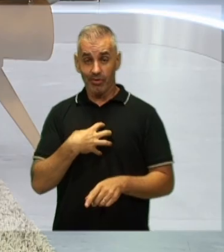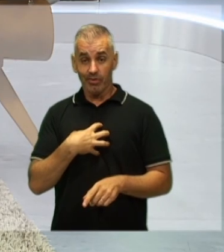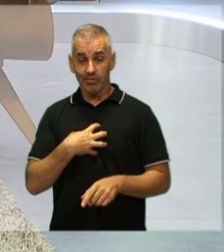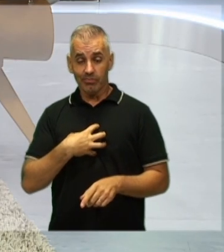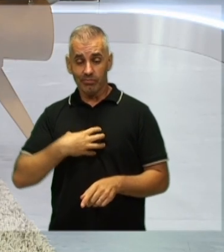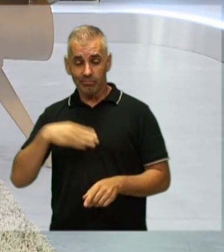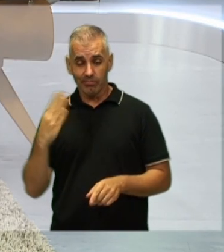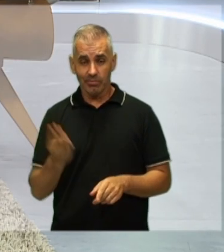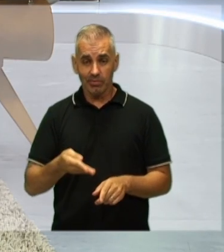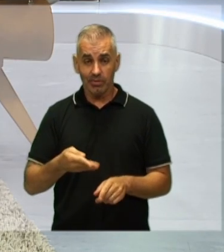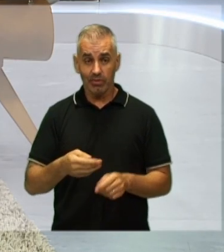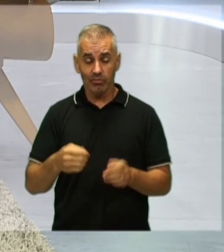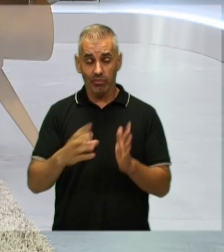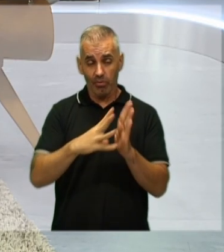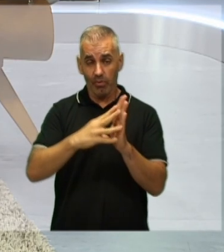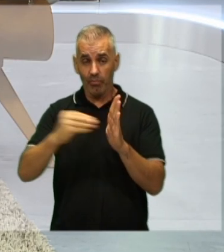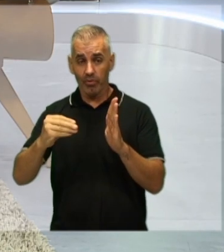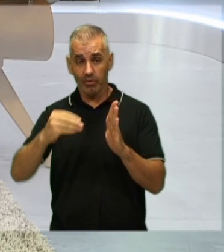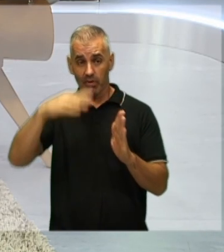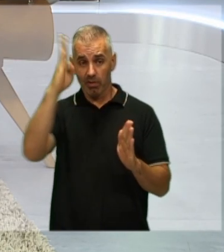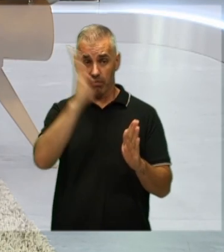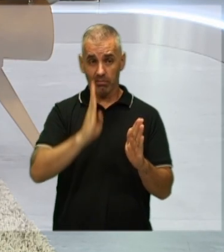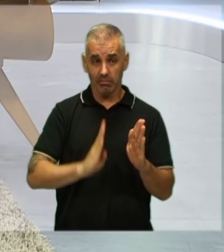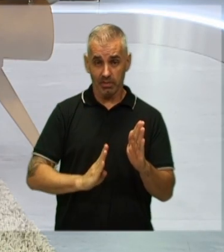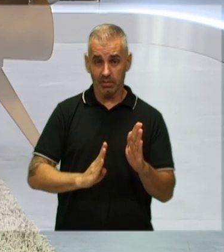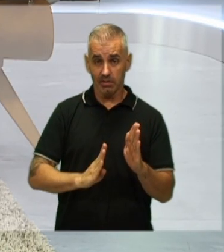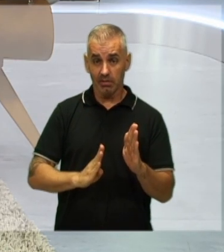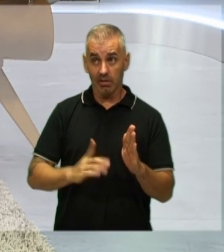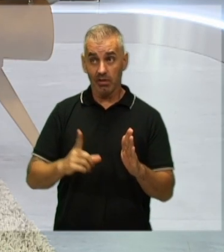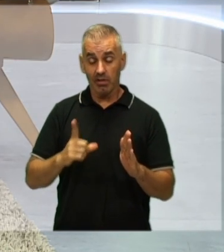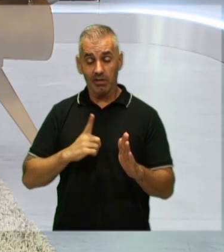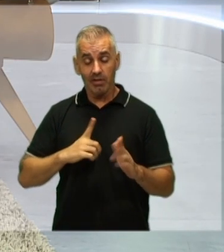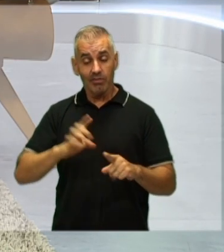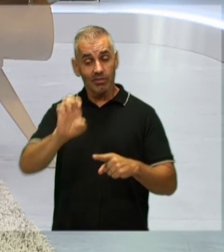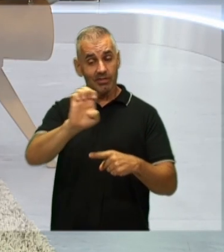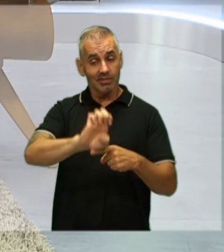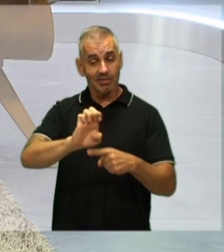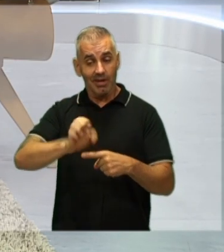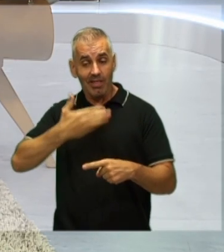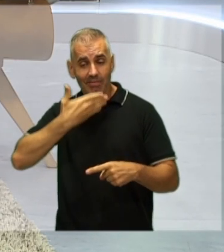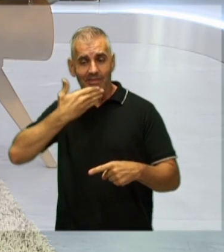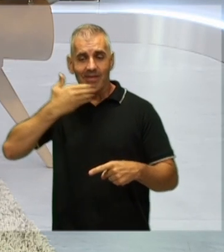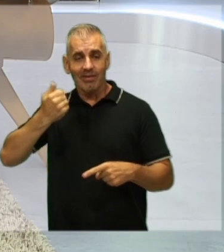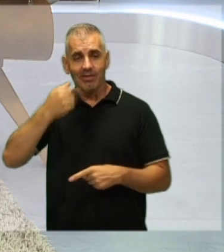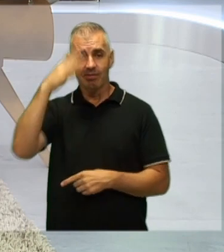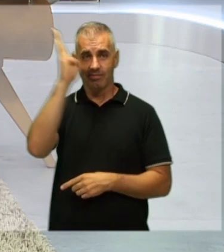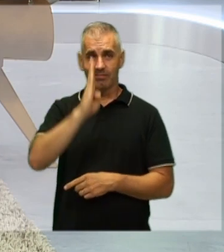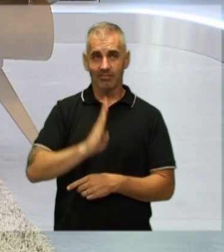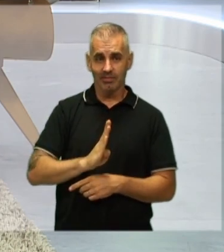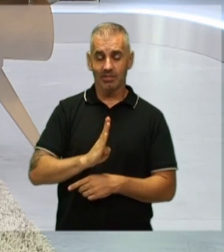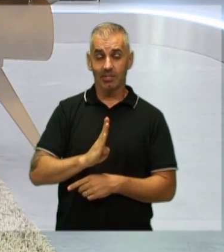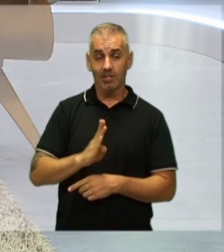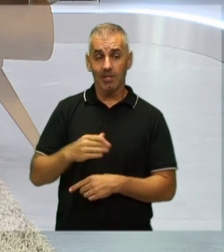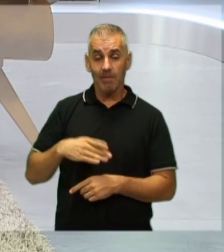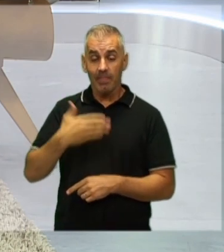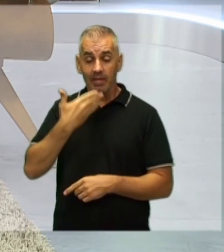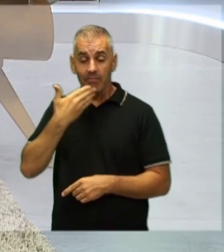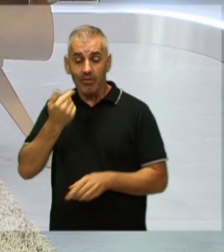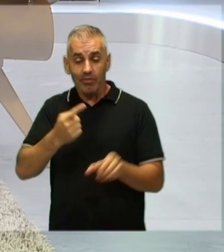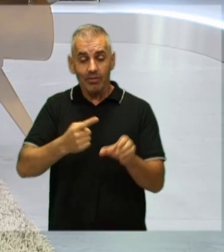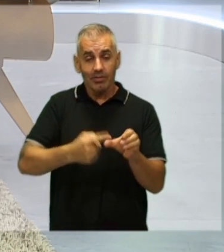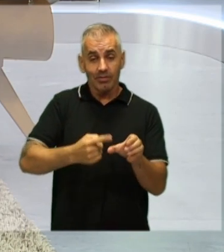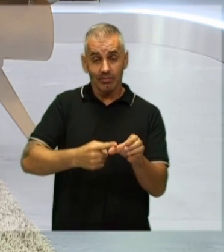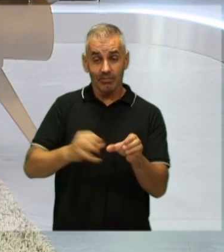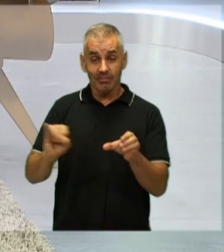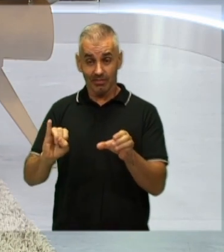modelo para o país. Nós estamos no melhor estado do Brasil e estamos na melhor cidade